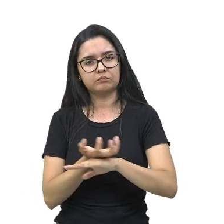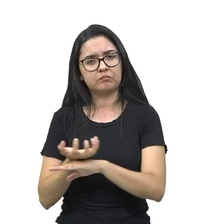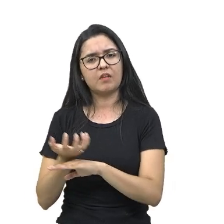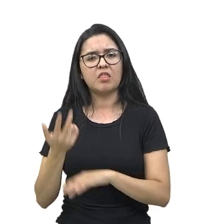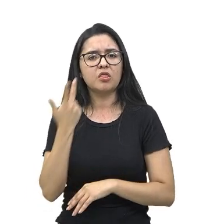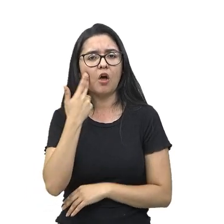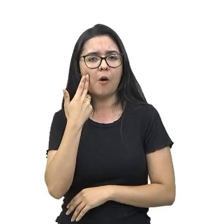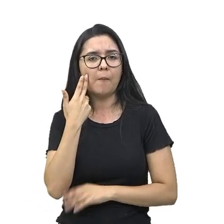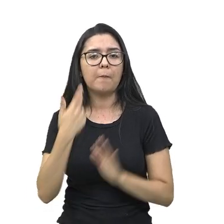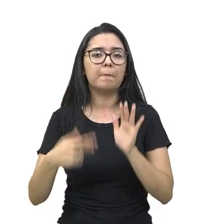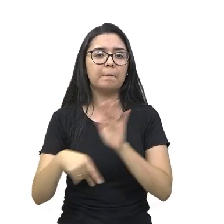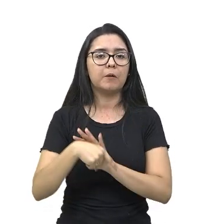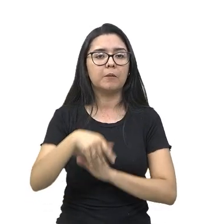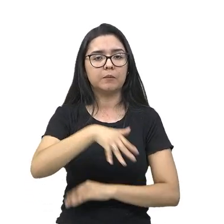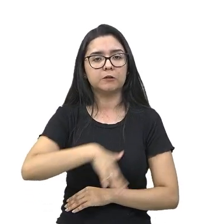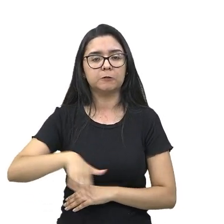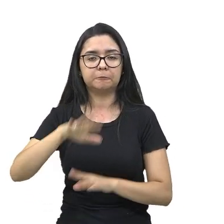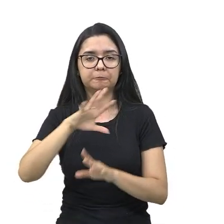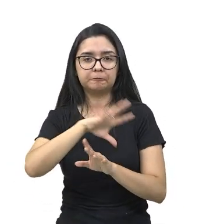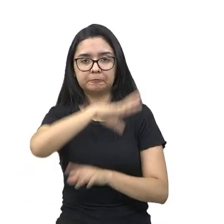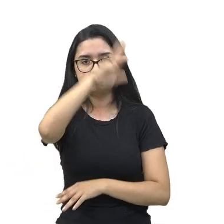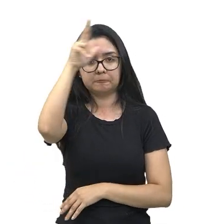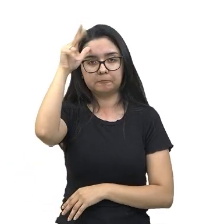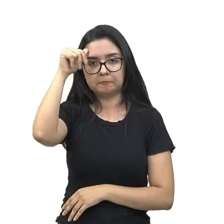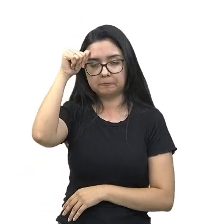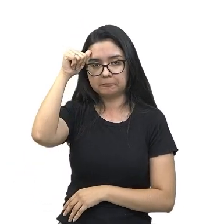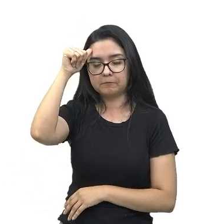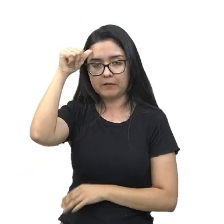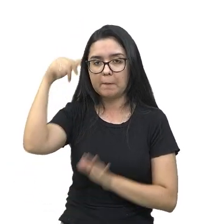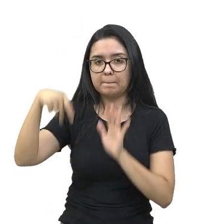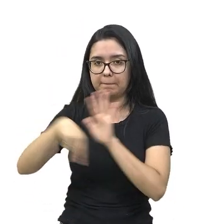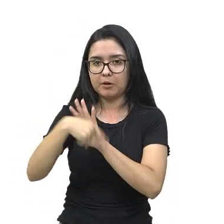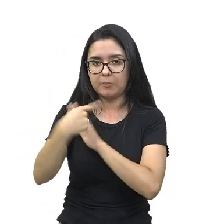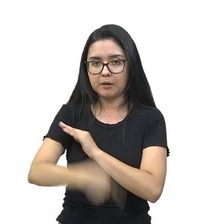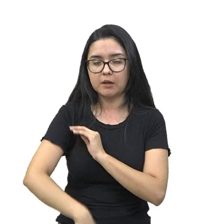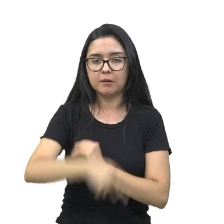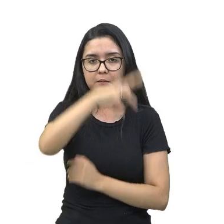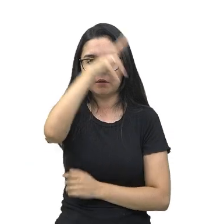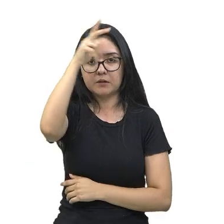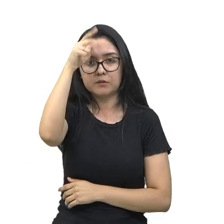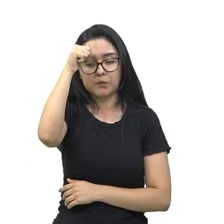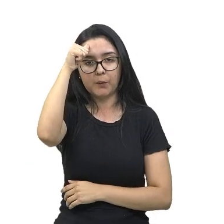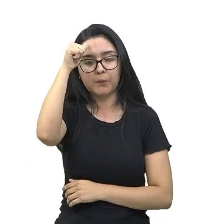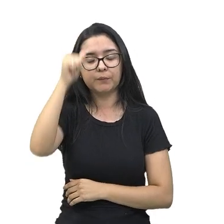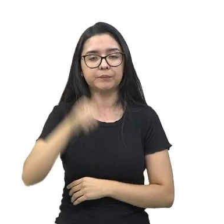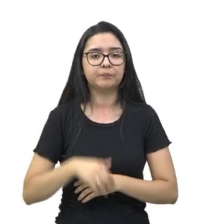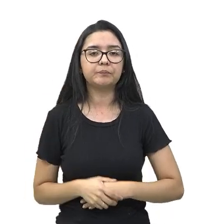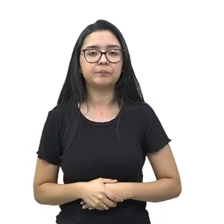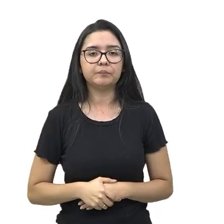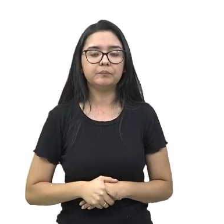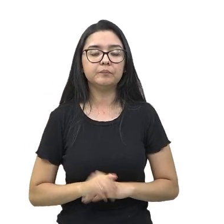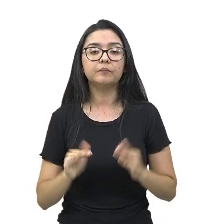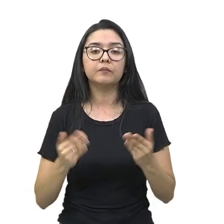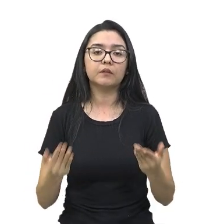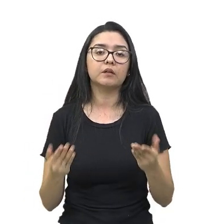comum na região amazônica. Na verdade, ela é da região amazônica. Sendo da região amazônica, os nossos índios tiveram contatos com